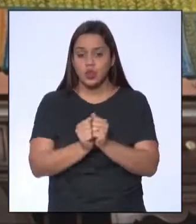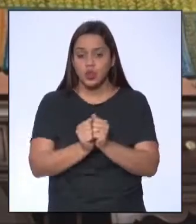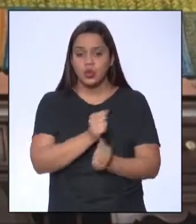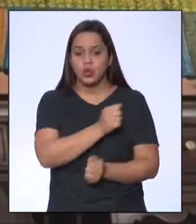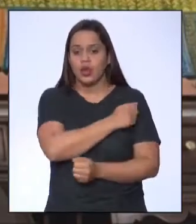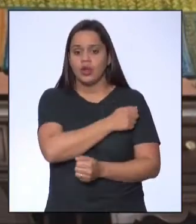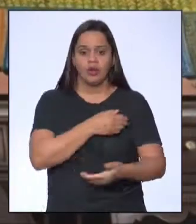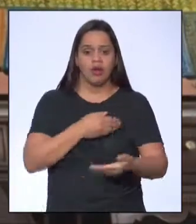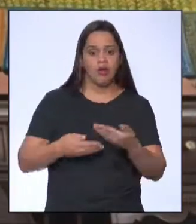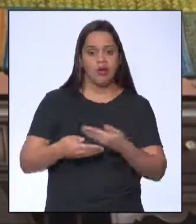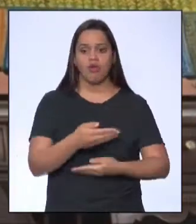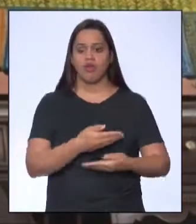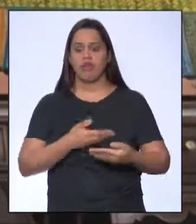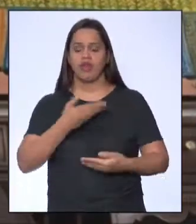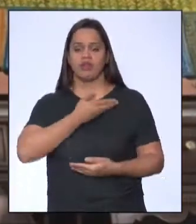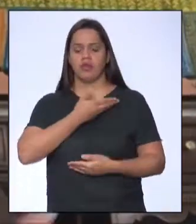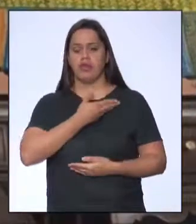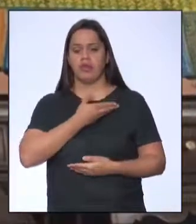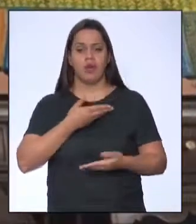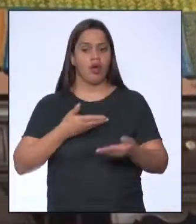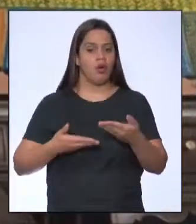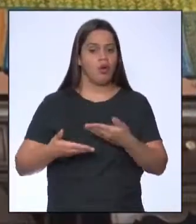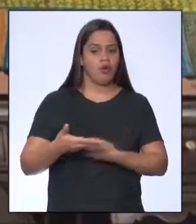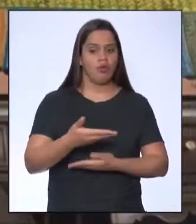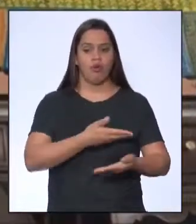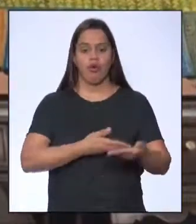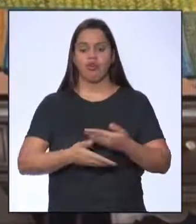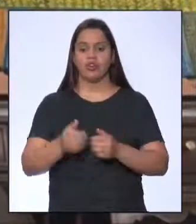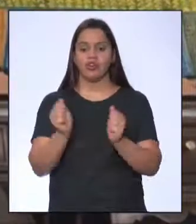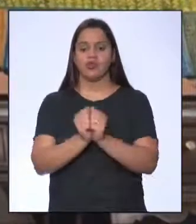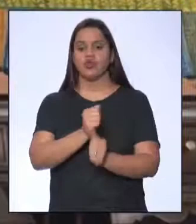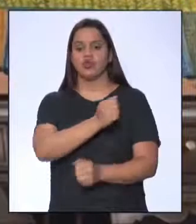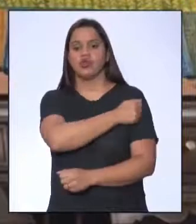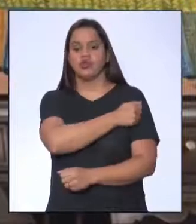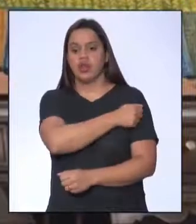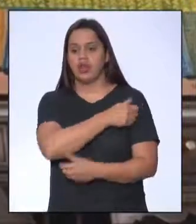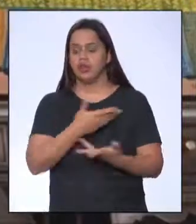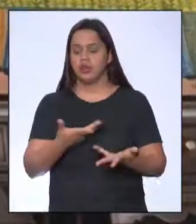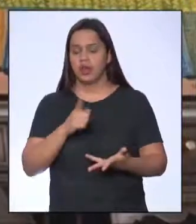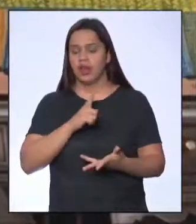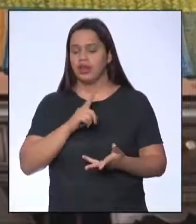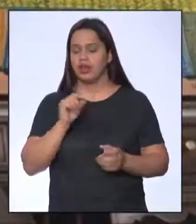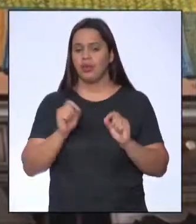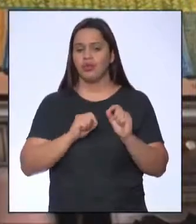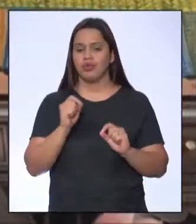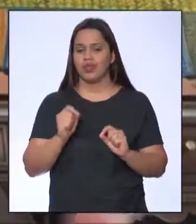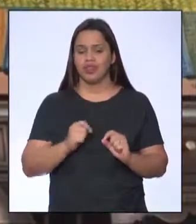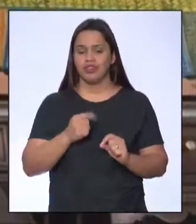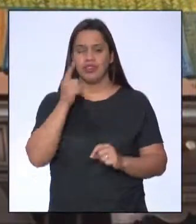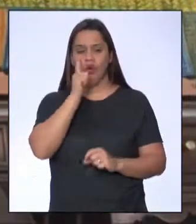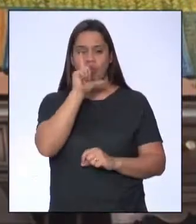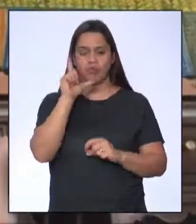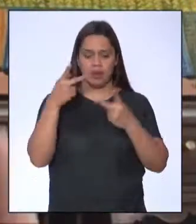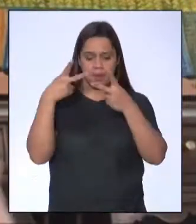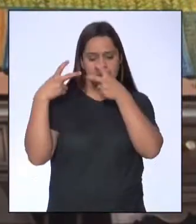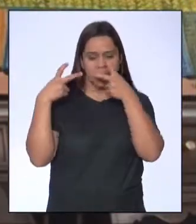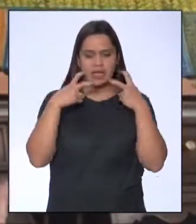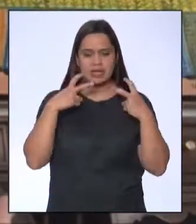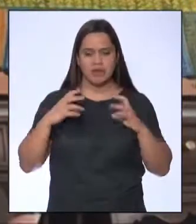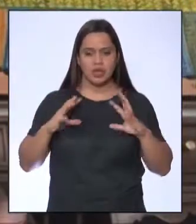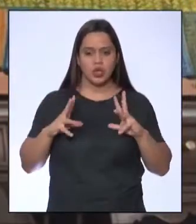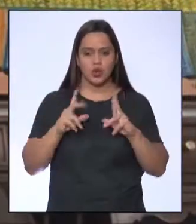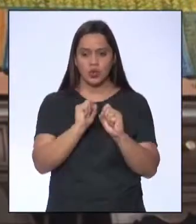os colegas, para conviver com os alunos, para ter essa capacidade de perceber o